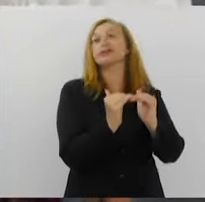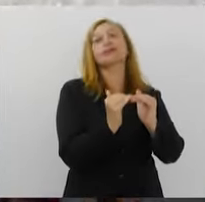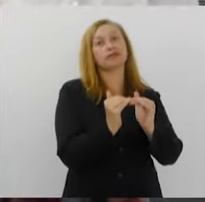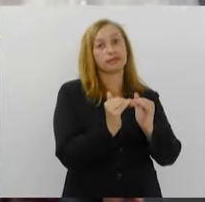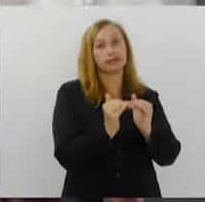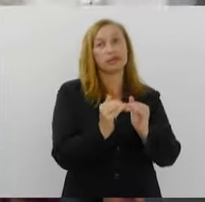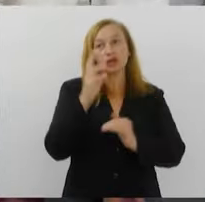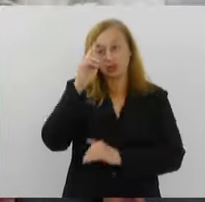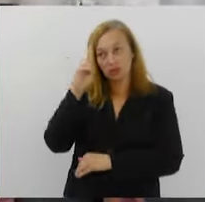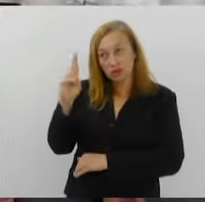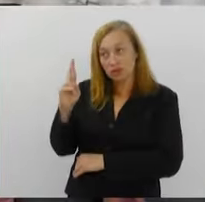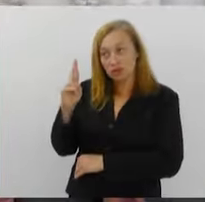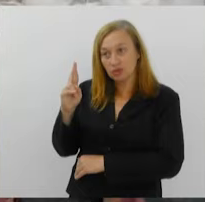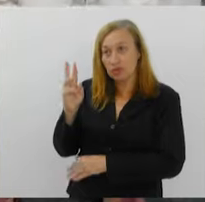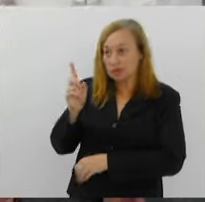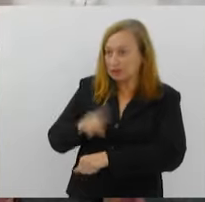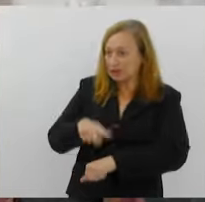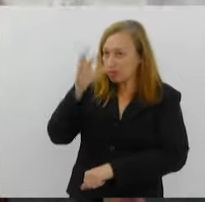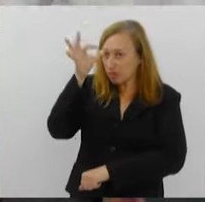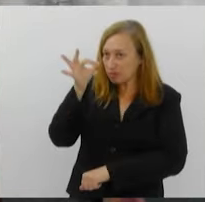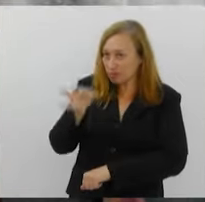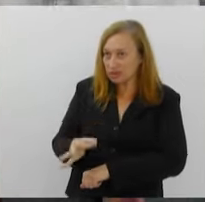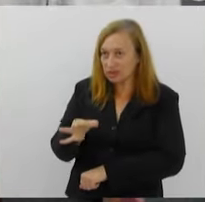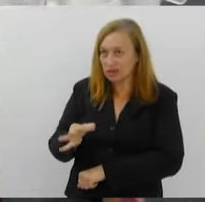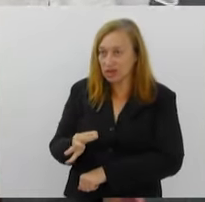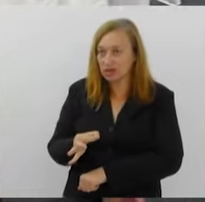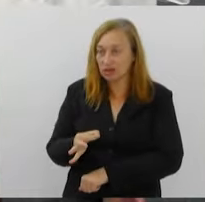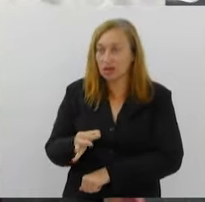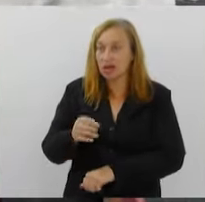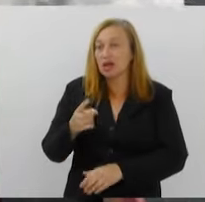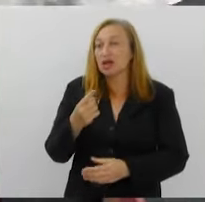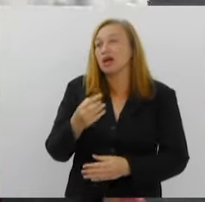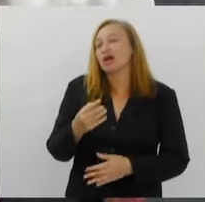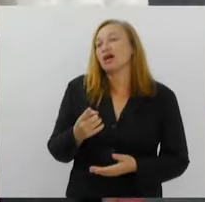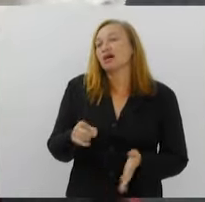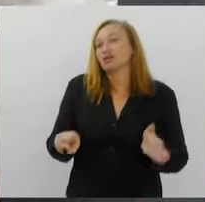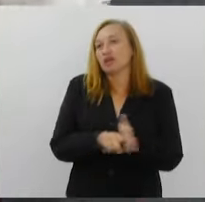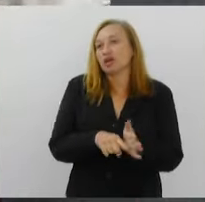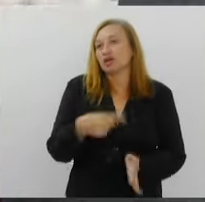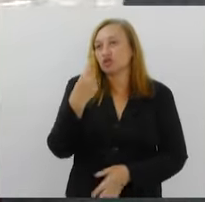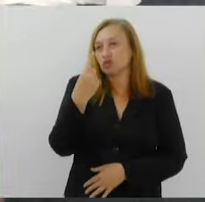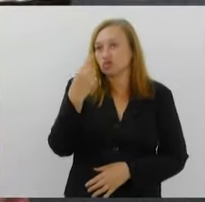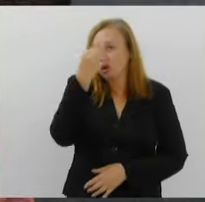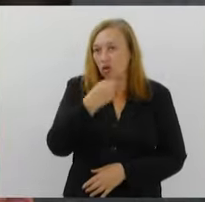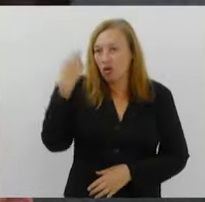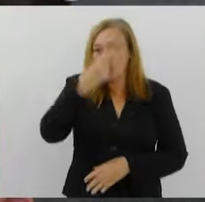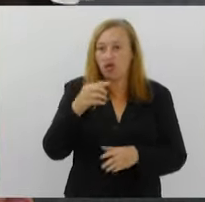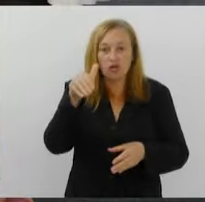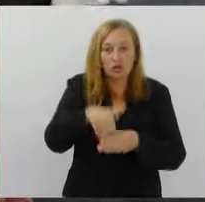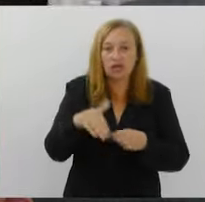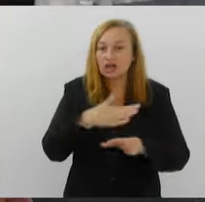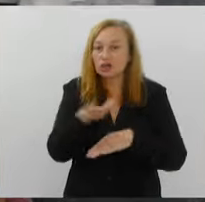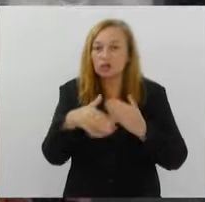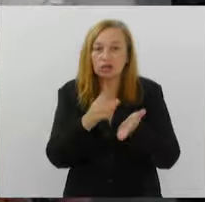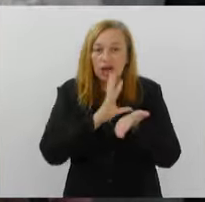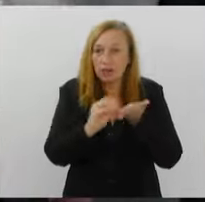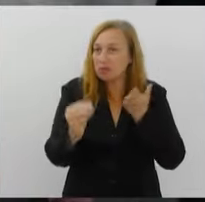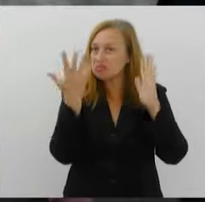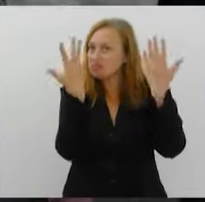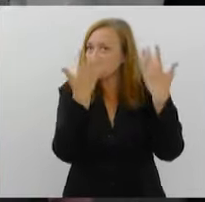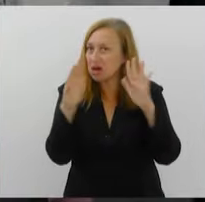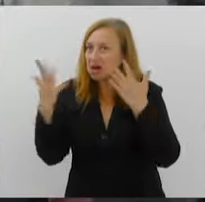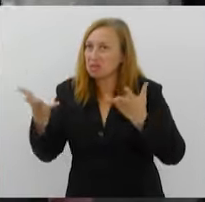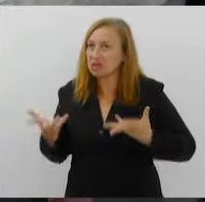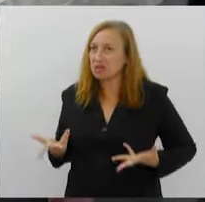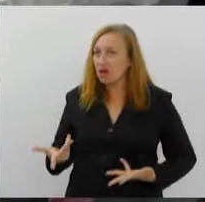Vossa Excelência conseguiu, em tempo recorde, menos de uma hora, votar toda a nossa pauta. Está de parabéns, mostrando a